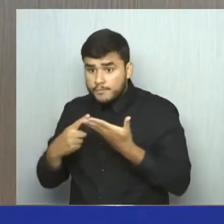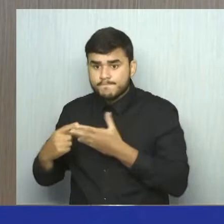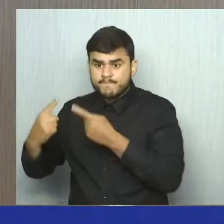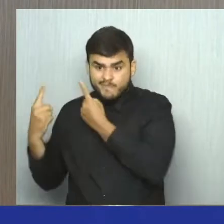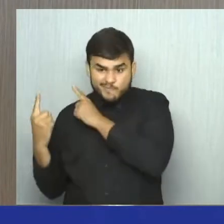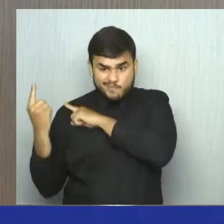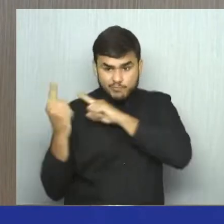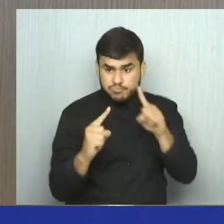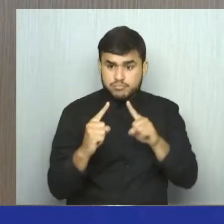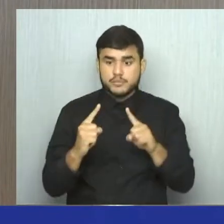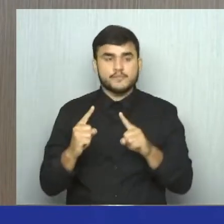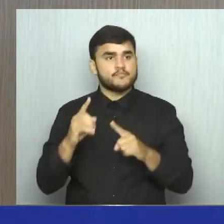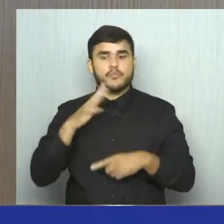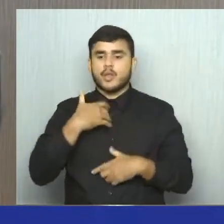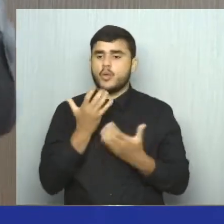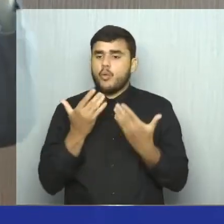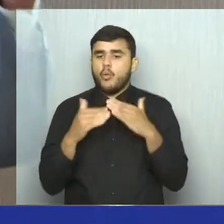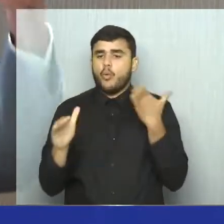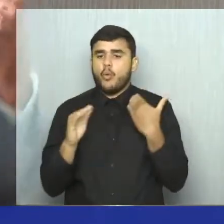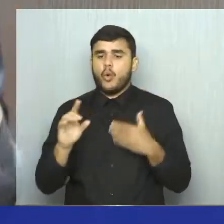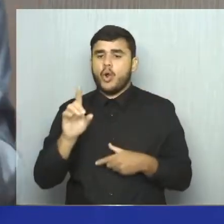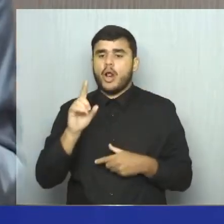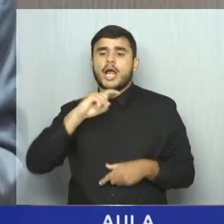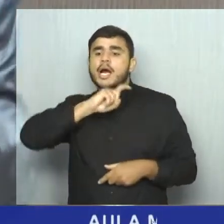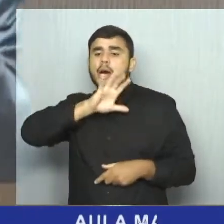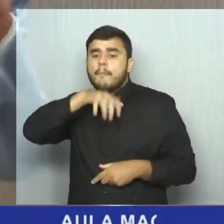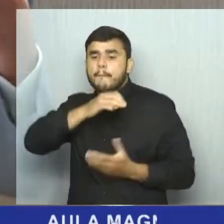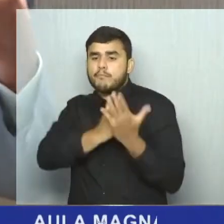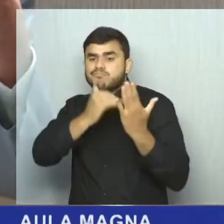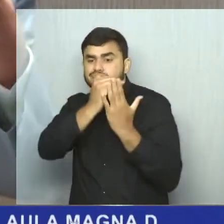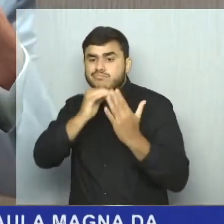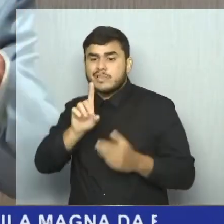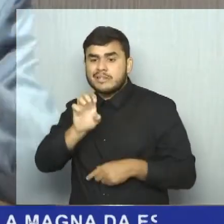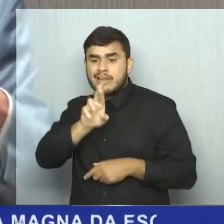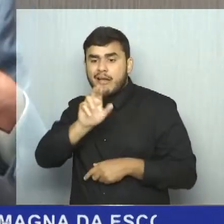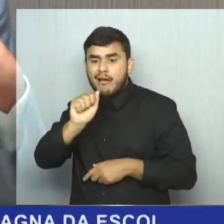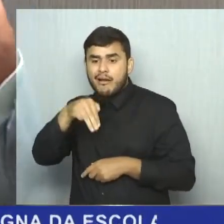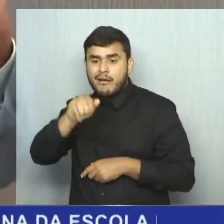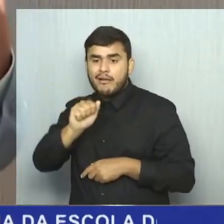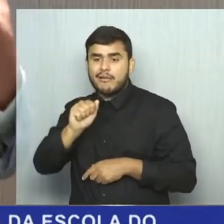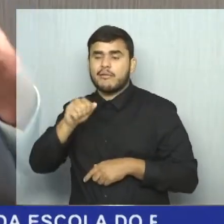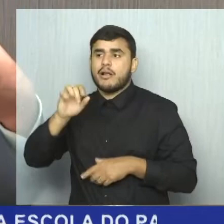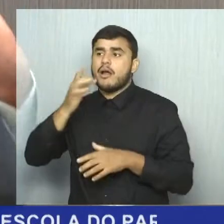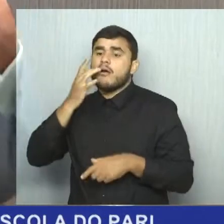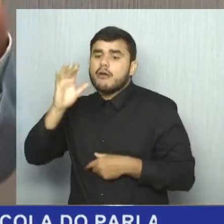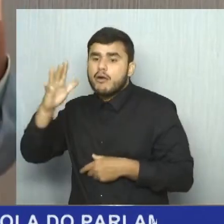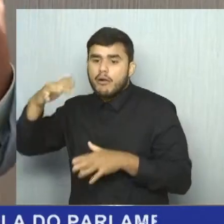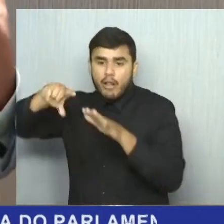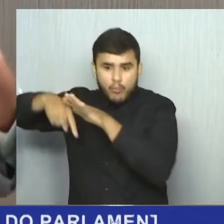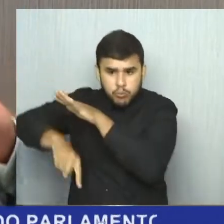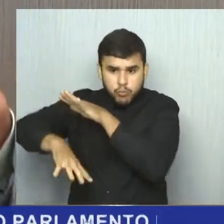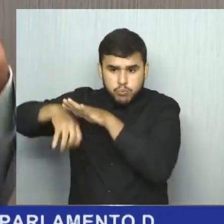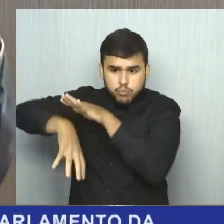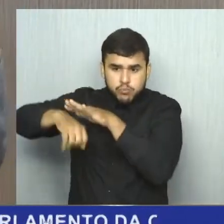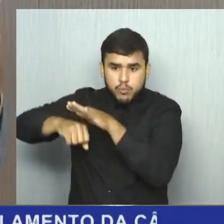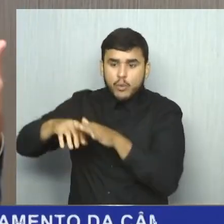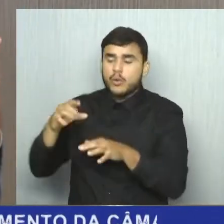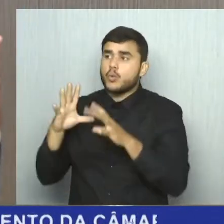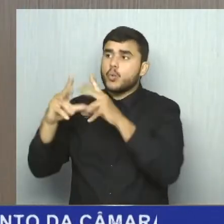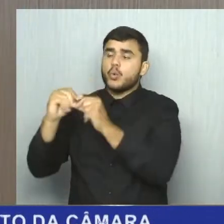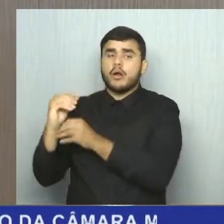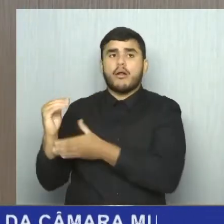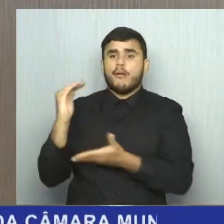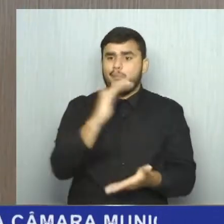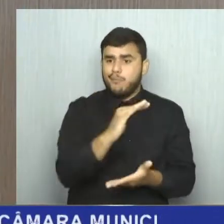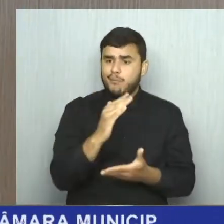Os intelectuais que nascem para sistematizar essa revolta, esse constrangimento, essa não aceitação